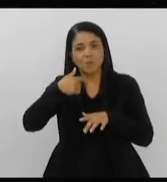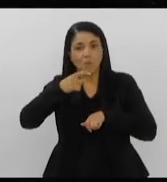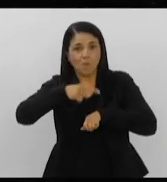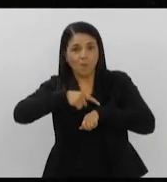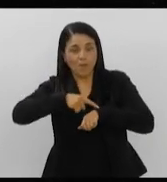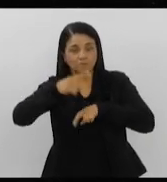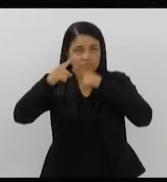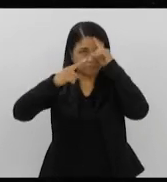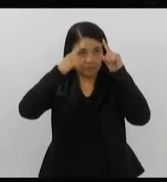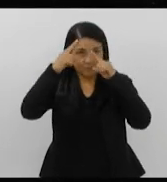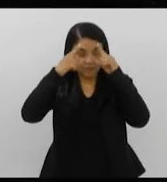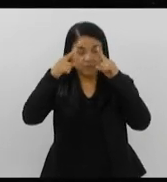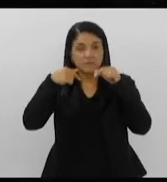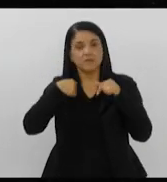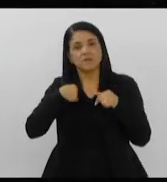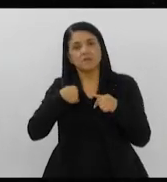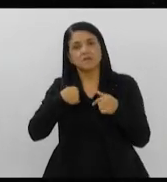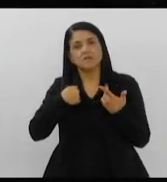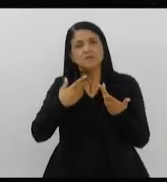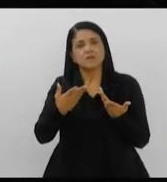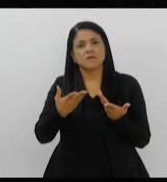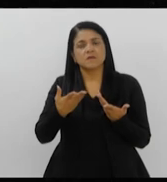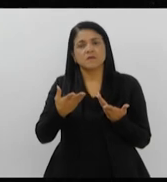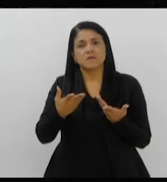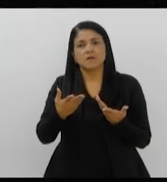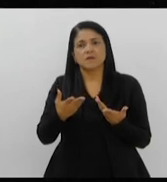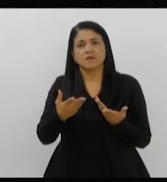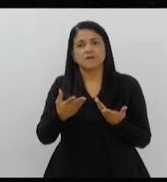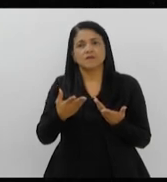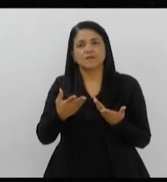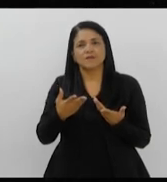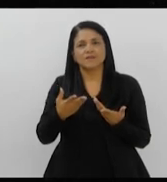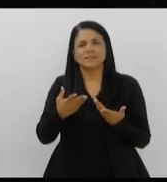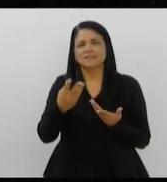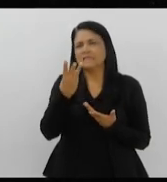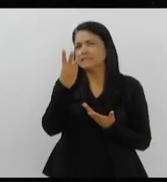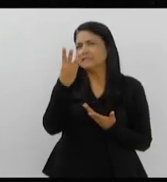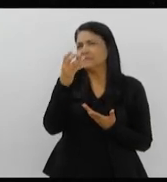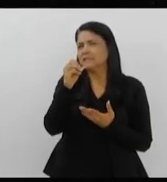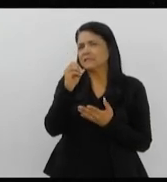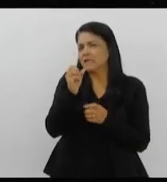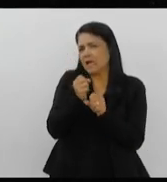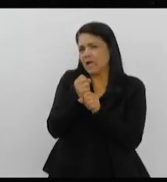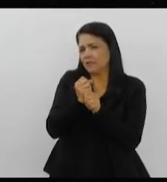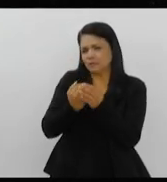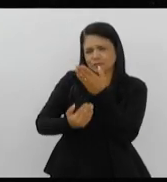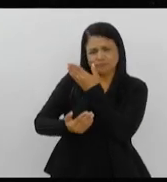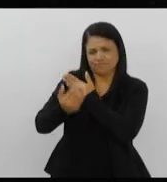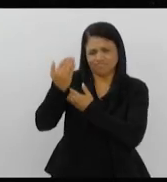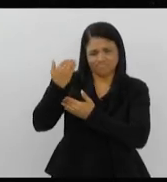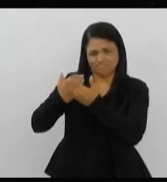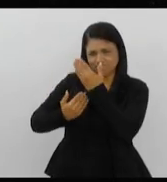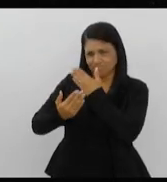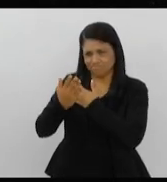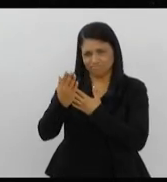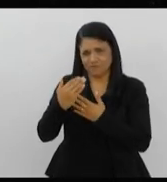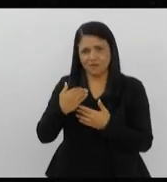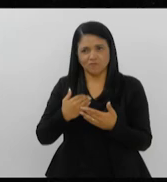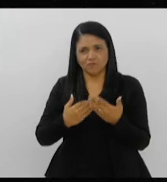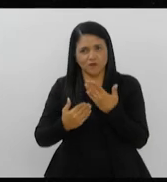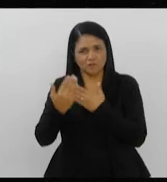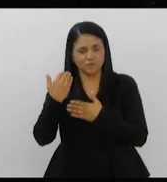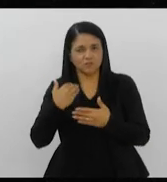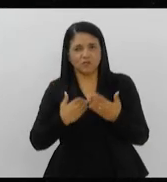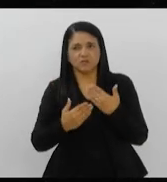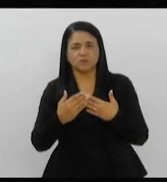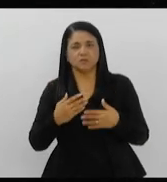evar de Moraes eh tô falando de 31 anos lá vão 31 anos